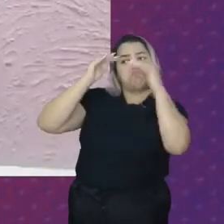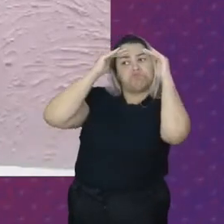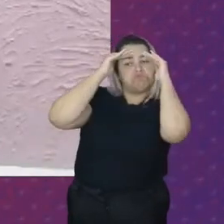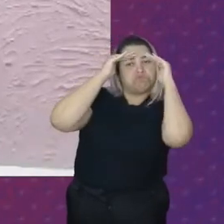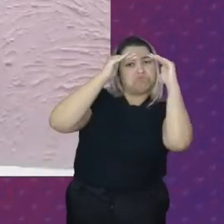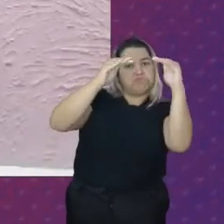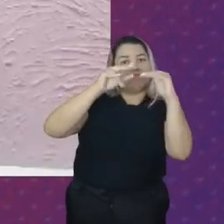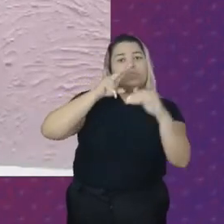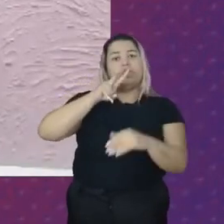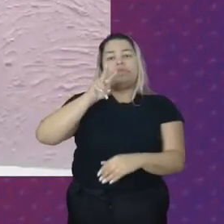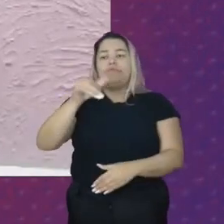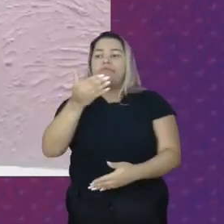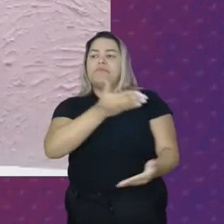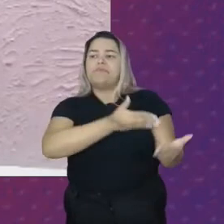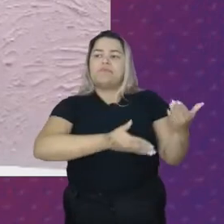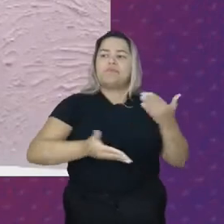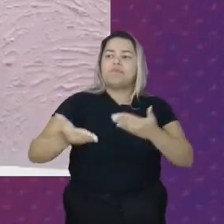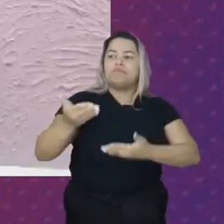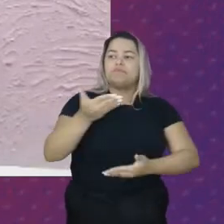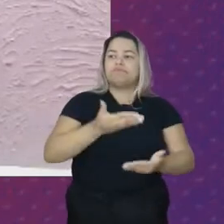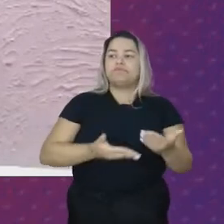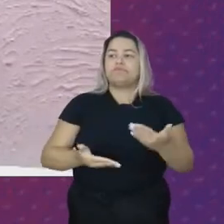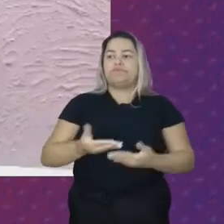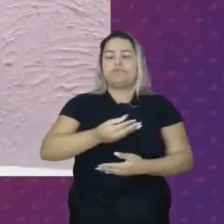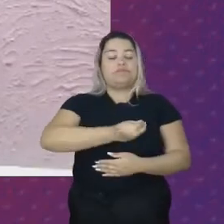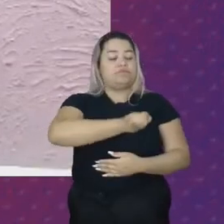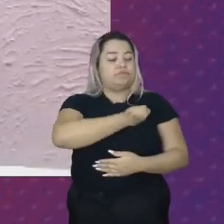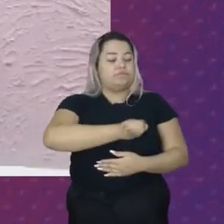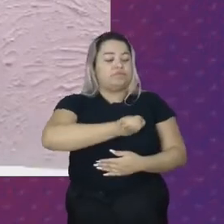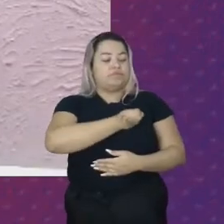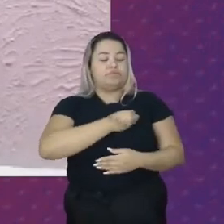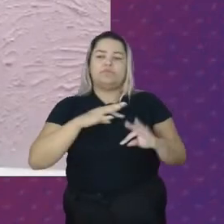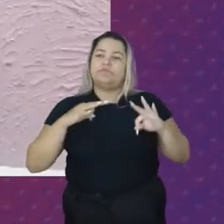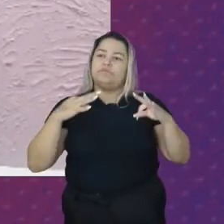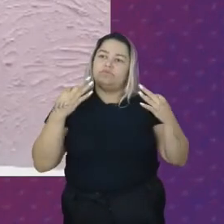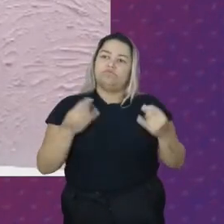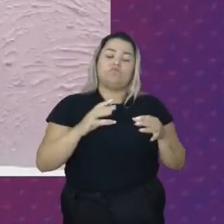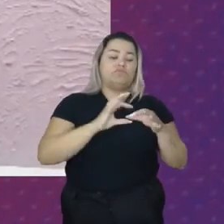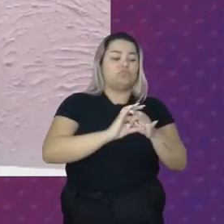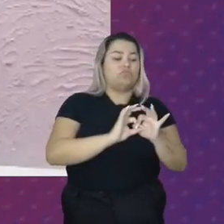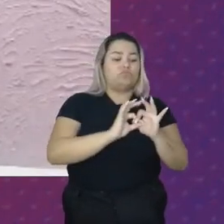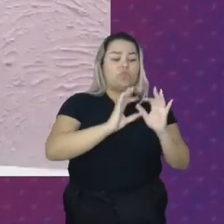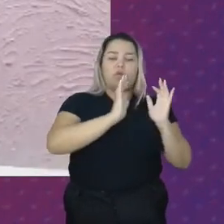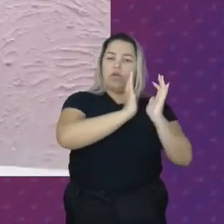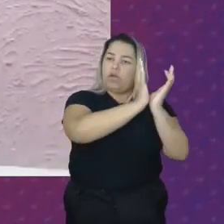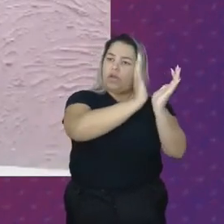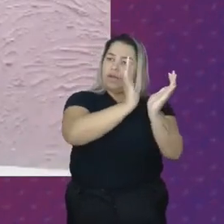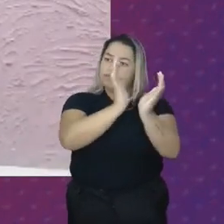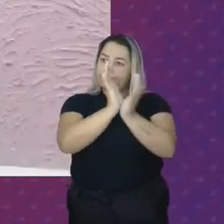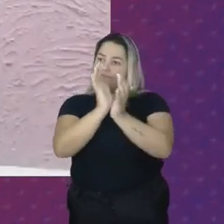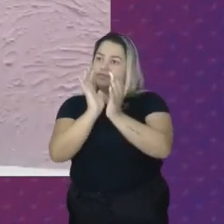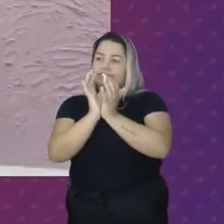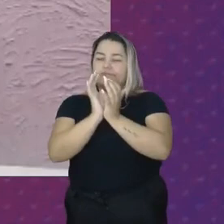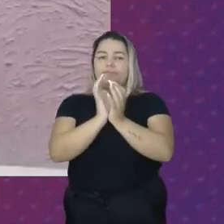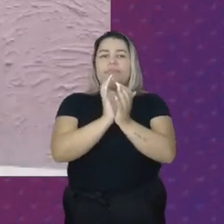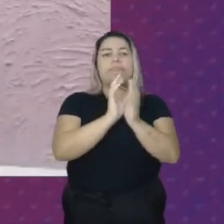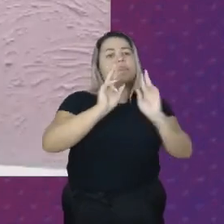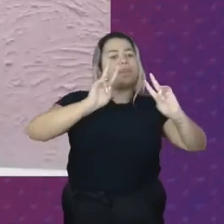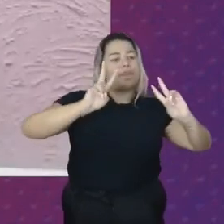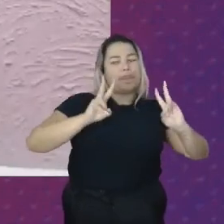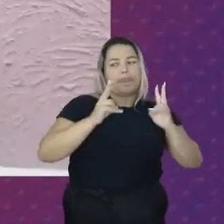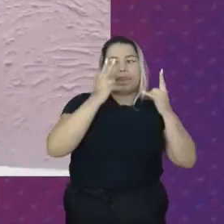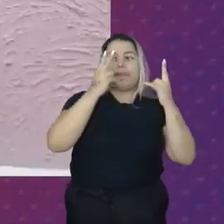a gente vai viver harmoniamente, todo mundo, cada um na sua categoria, e sendo